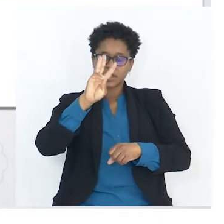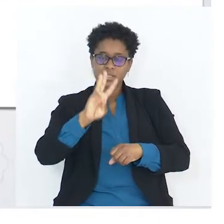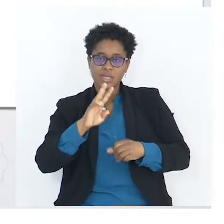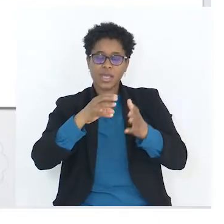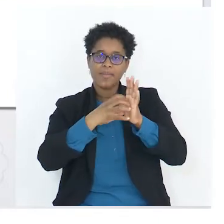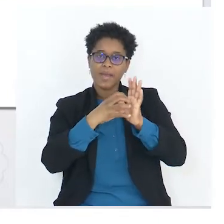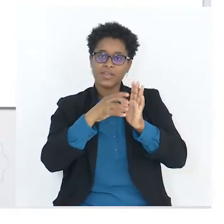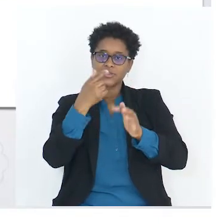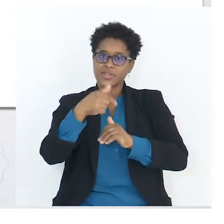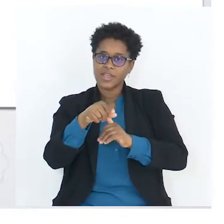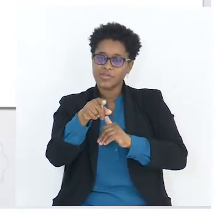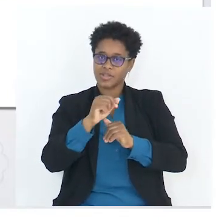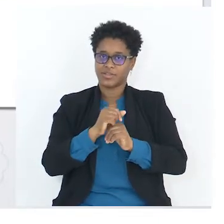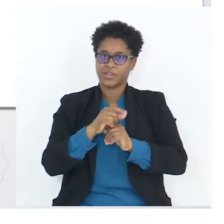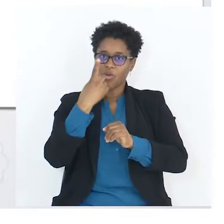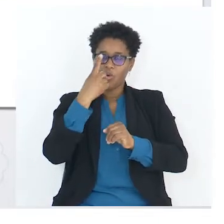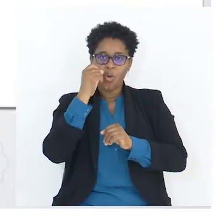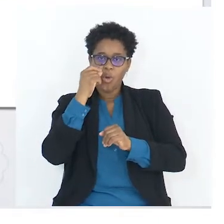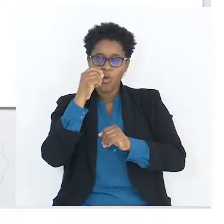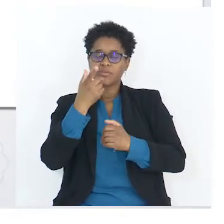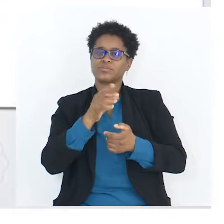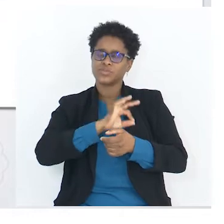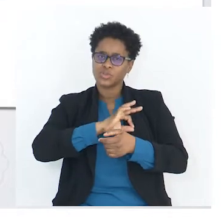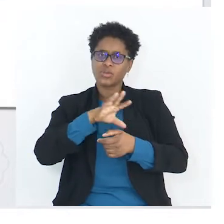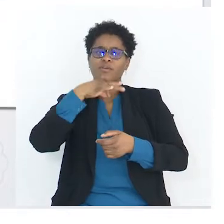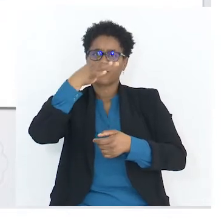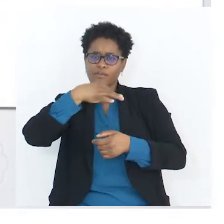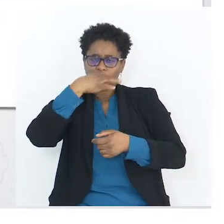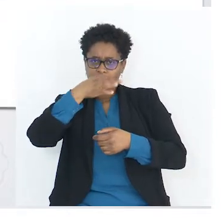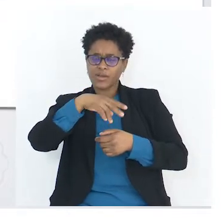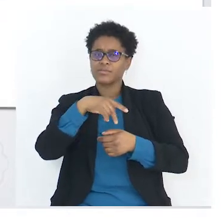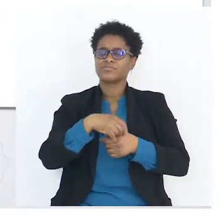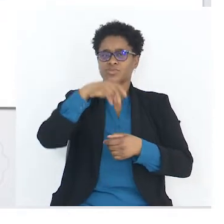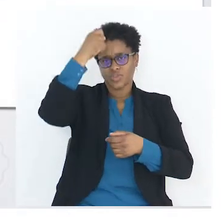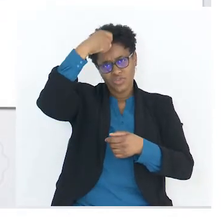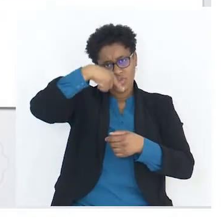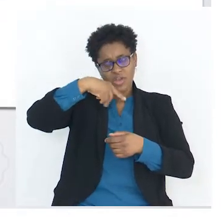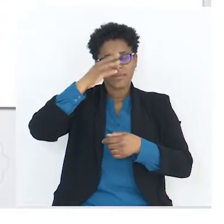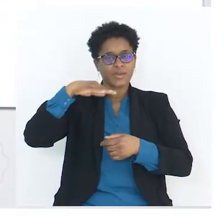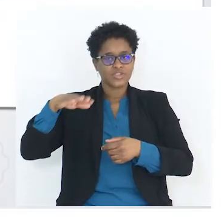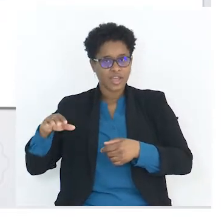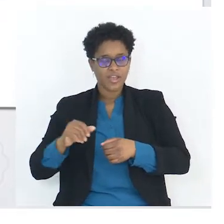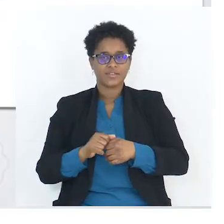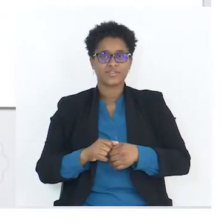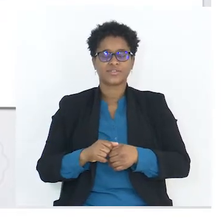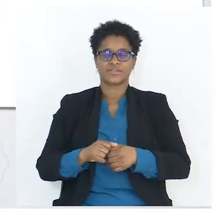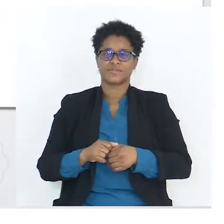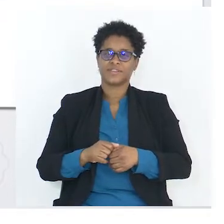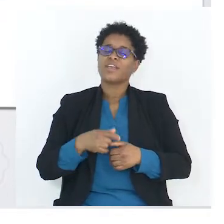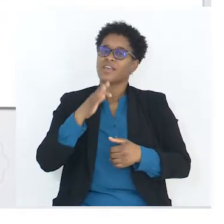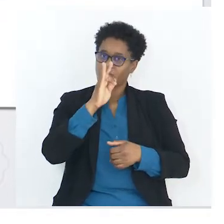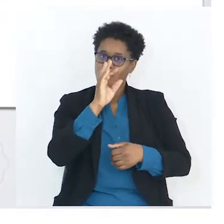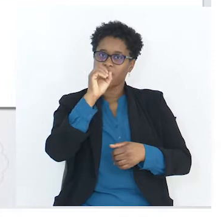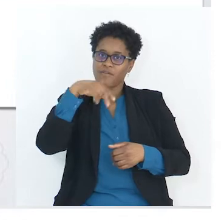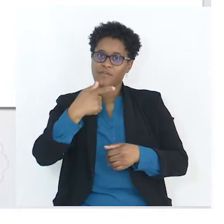temos um senhor contando histórias para as crianças. Logo, é uma fonte